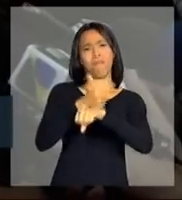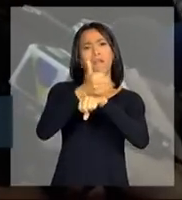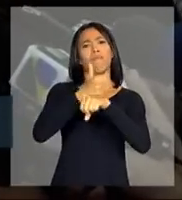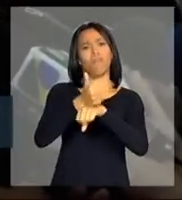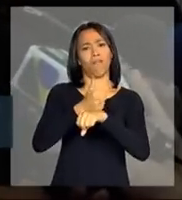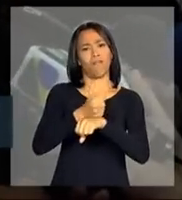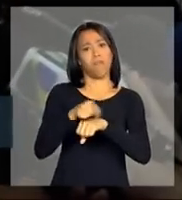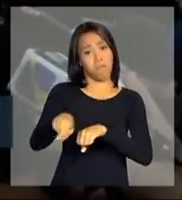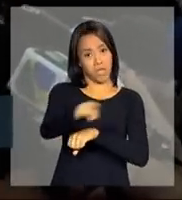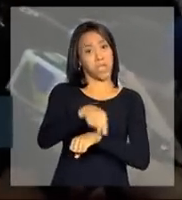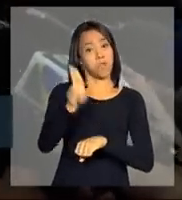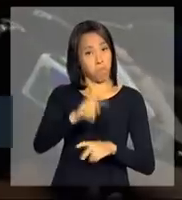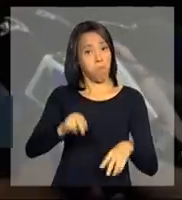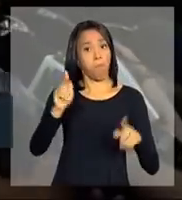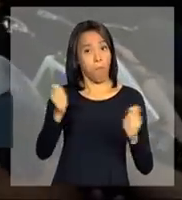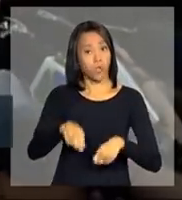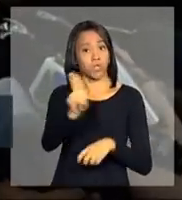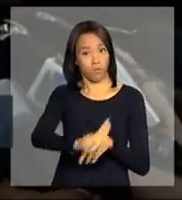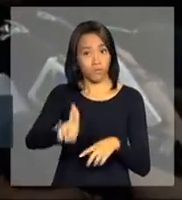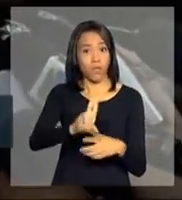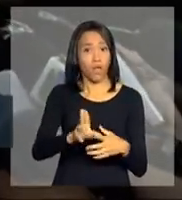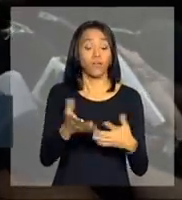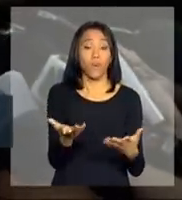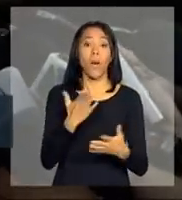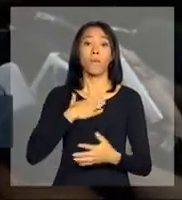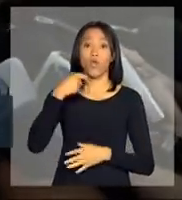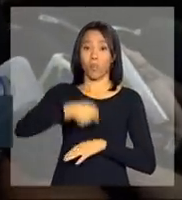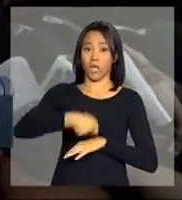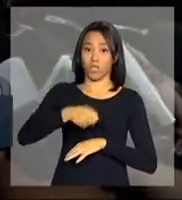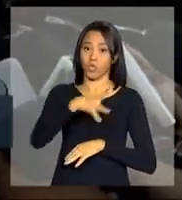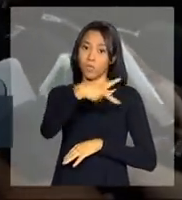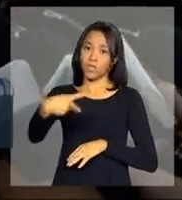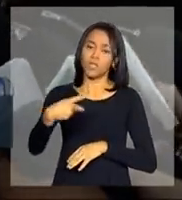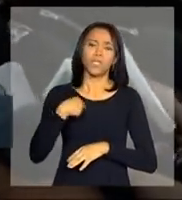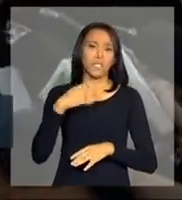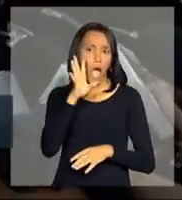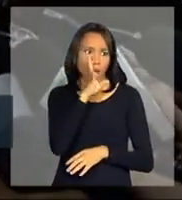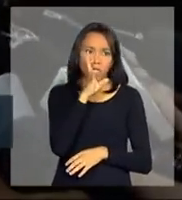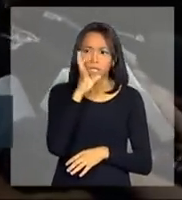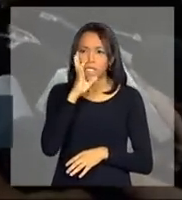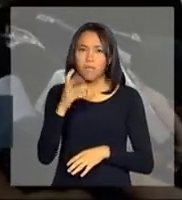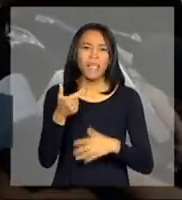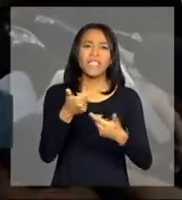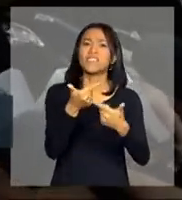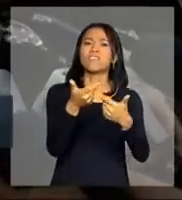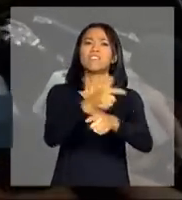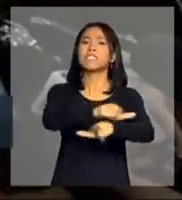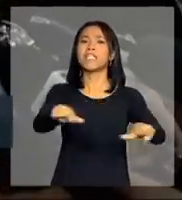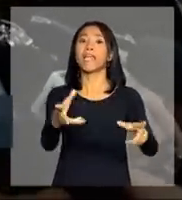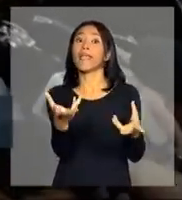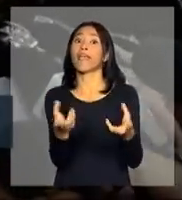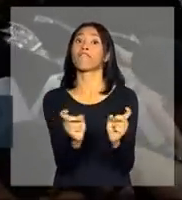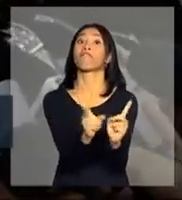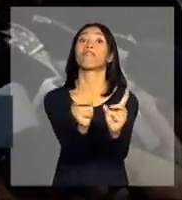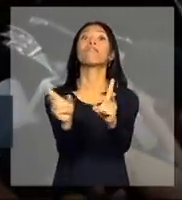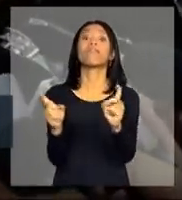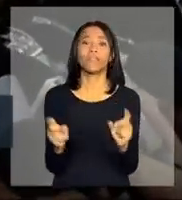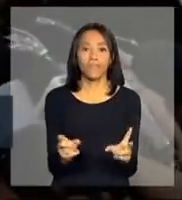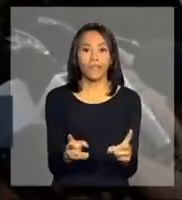ele poder usufruir. A minha obrigação é estar atenta para que ninguém queira vender gato por